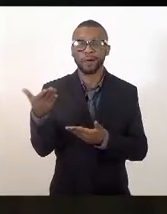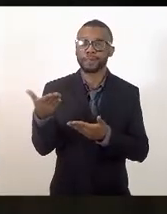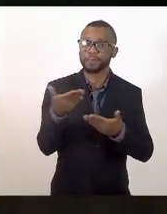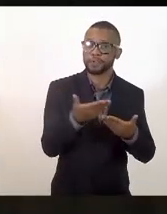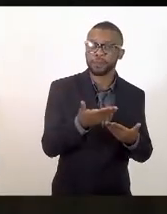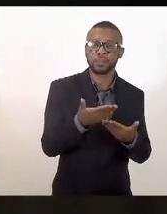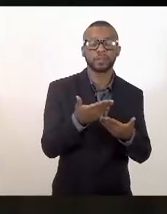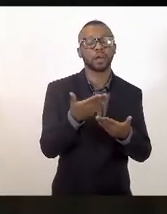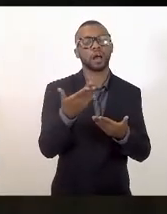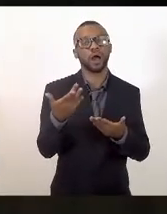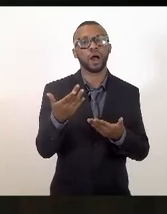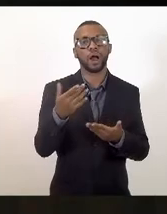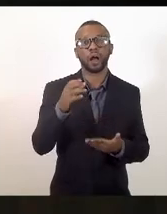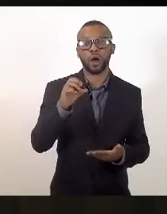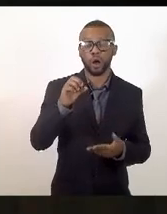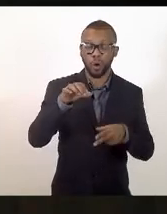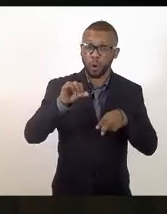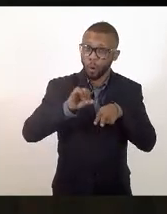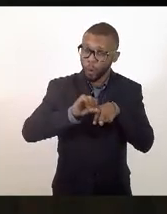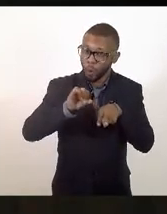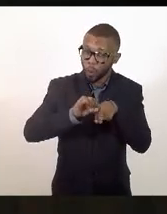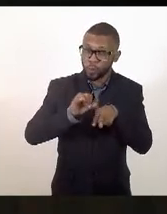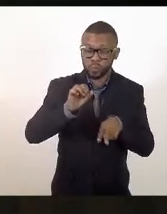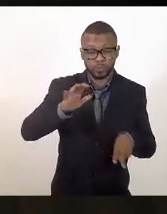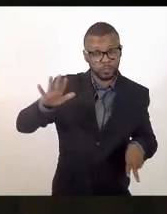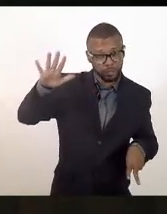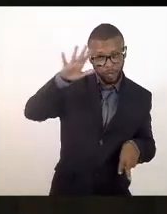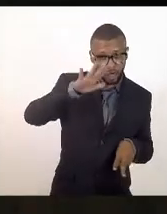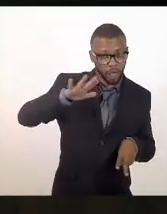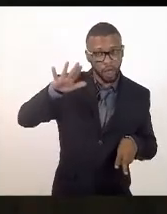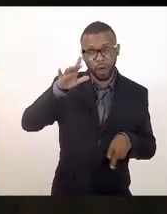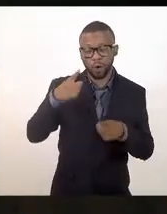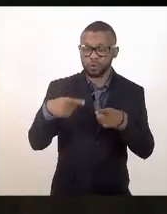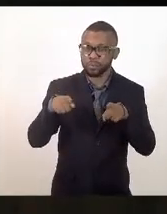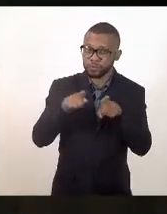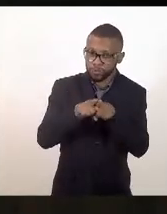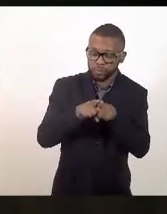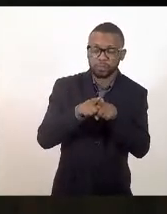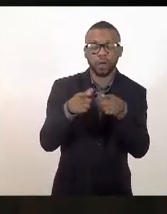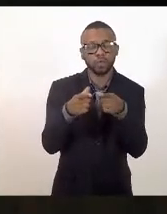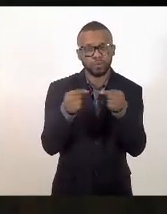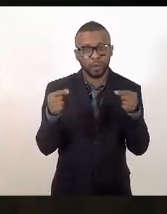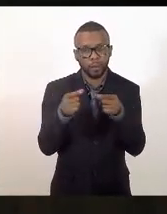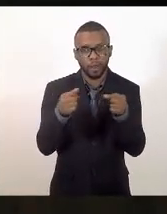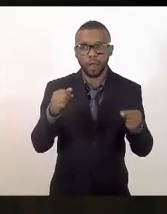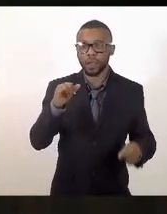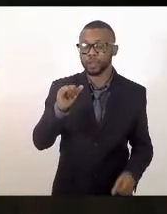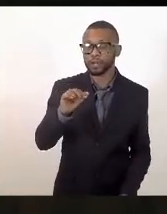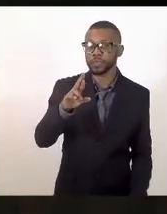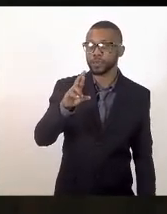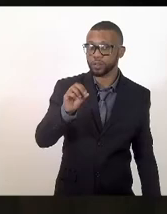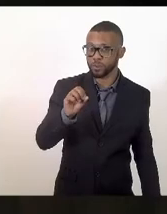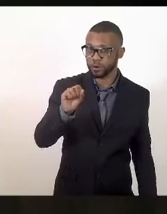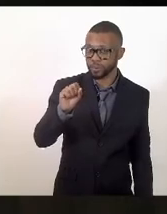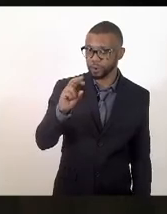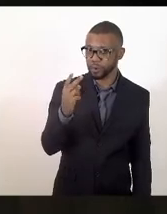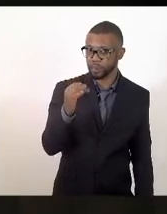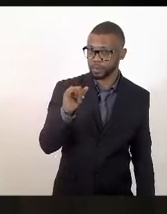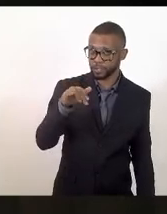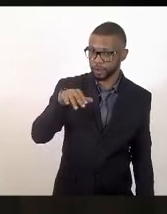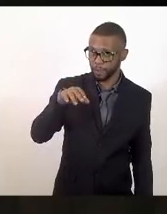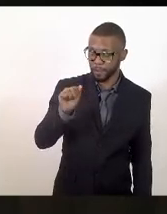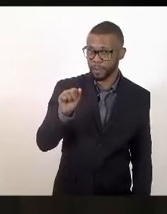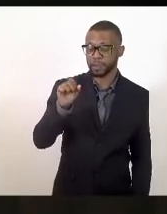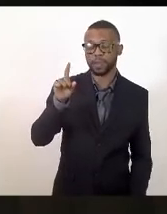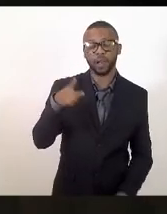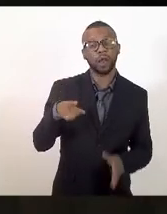ao cônsul-geral adjunto do Japão, Sua Excelência Hiroshimi Teramashi, e também ao